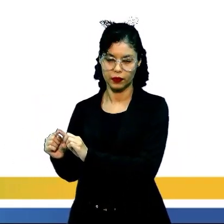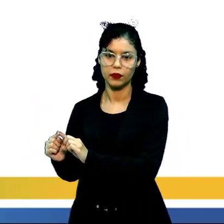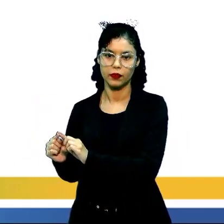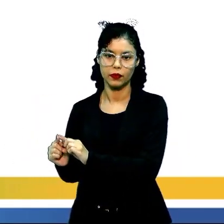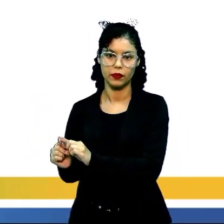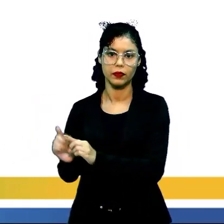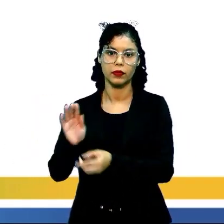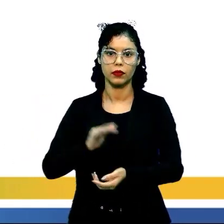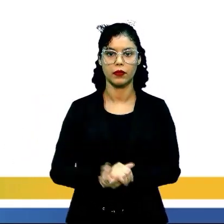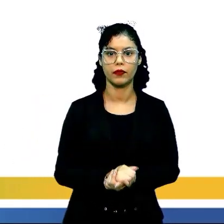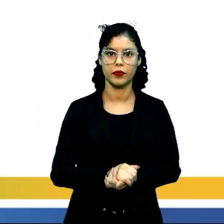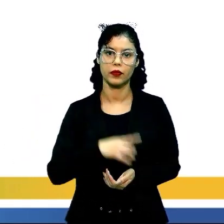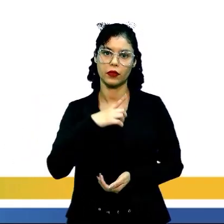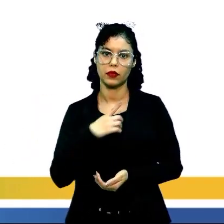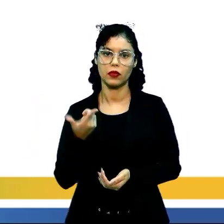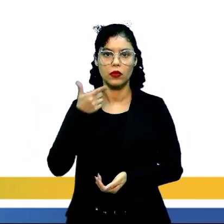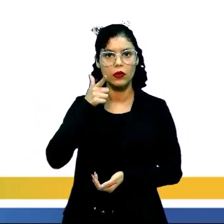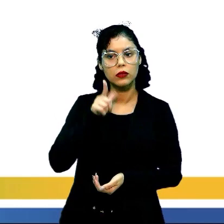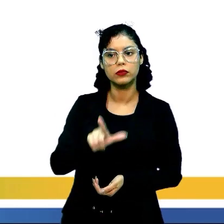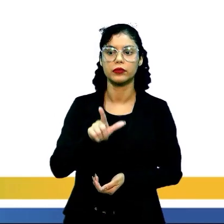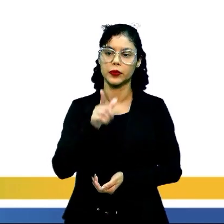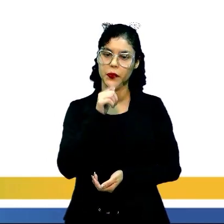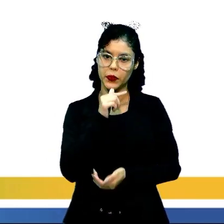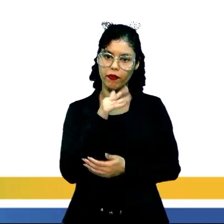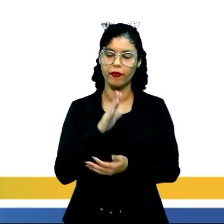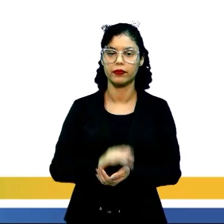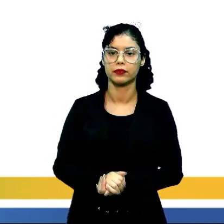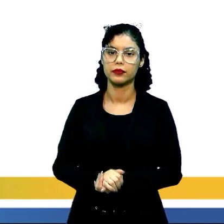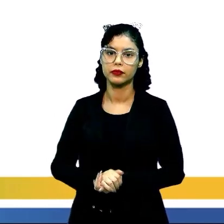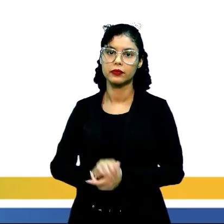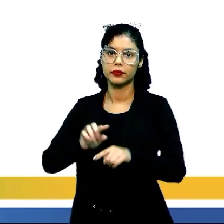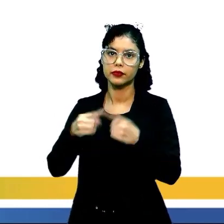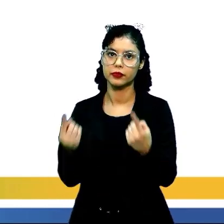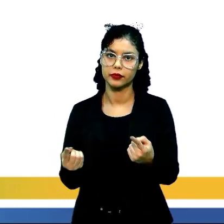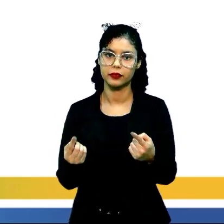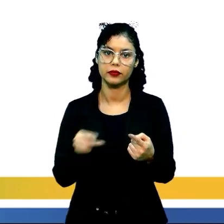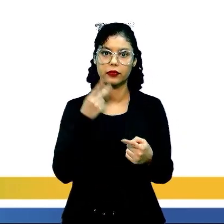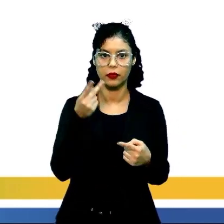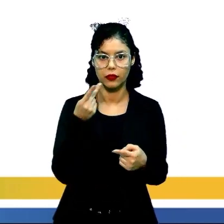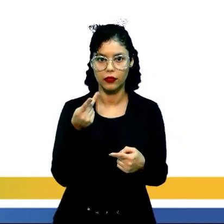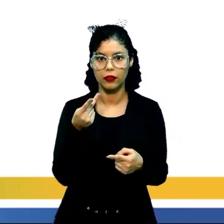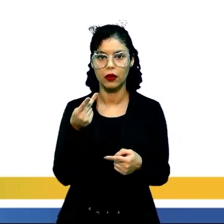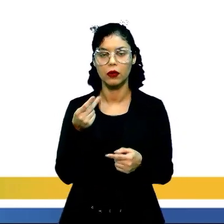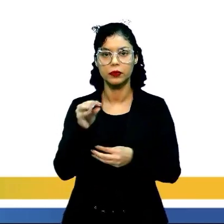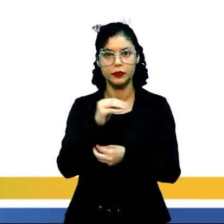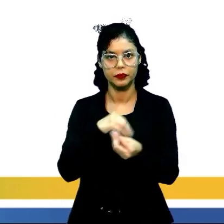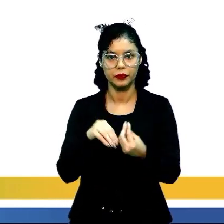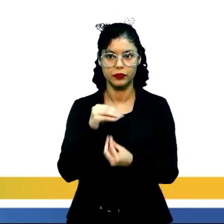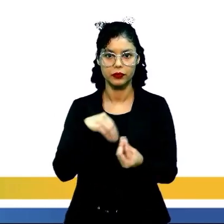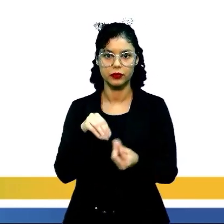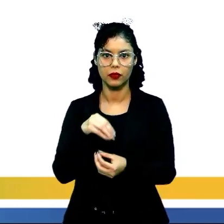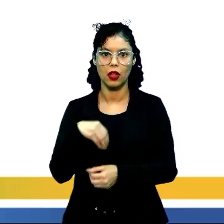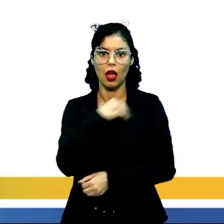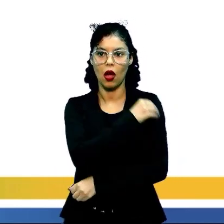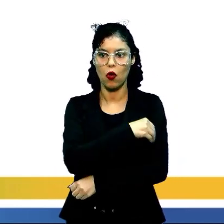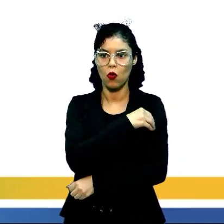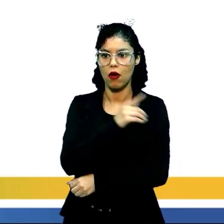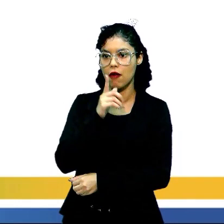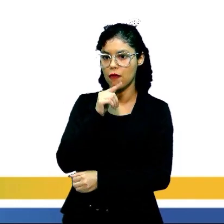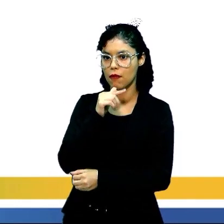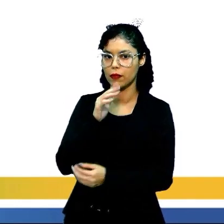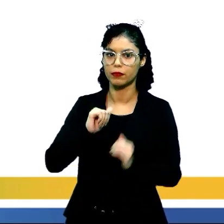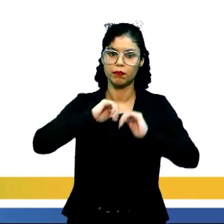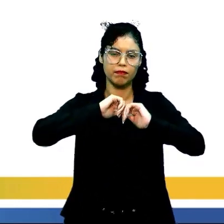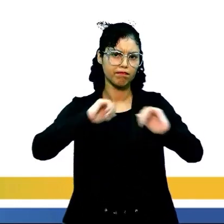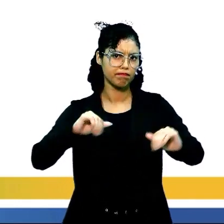do processo a recuperação daquele líquido que se deseja. Imaginamos que tenhamos uma mistura de álcool e água. Como